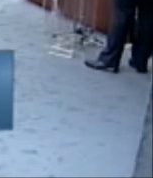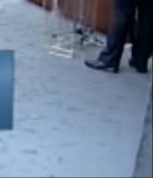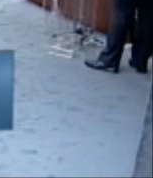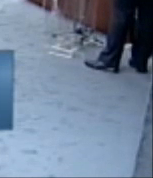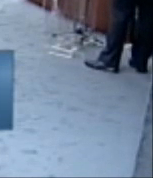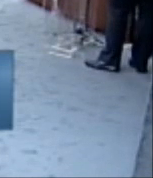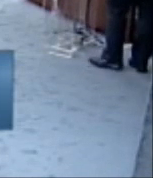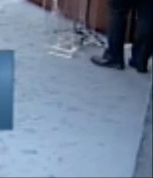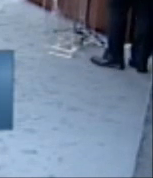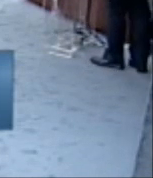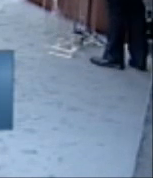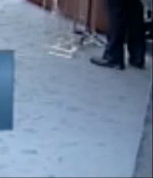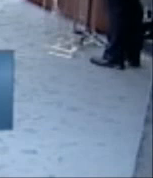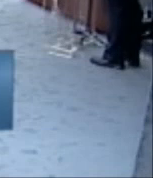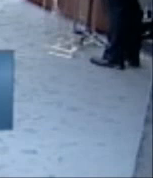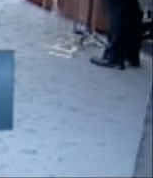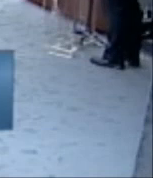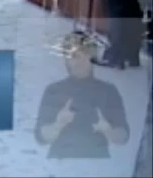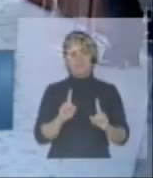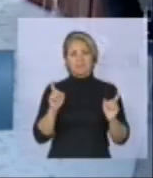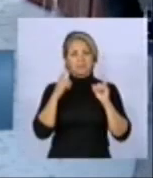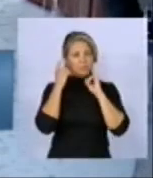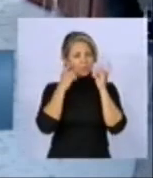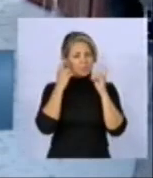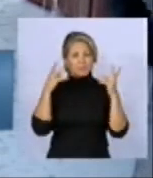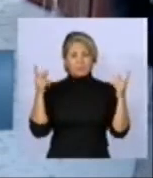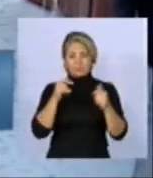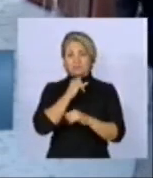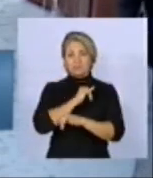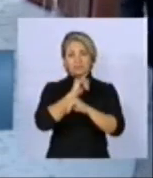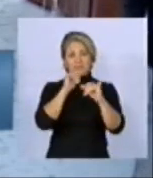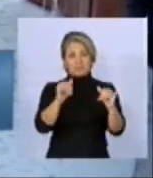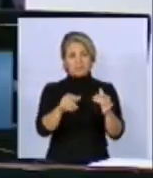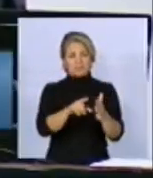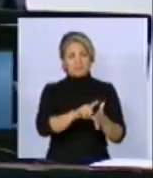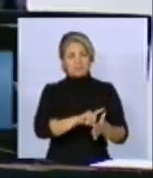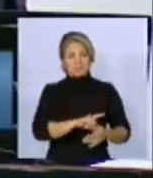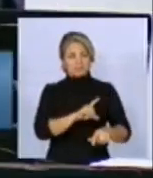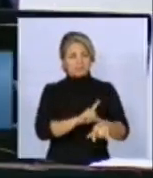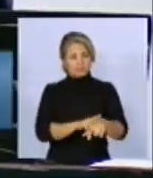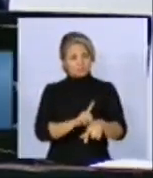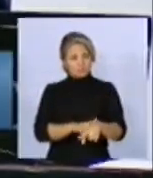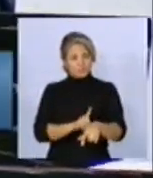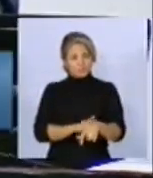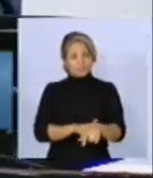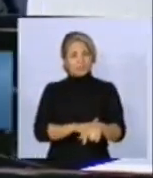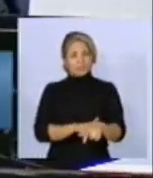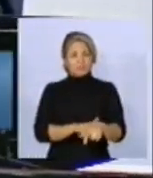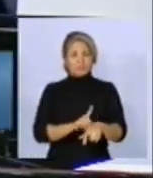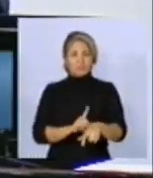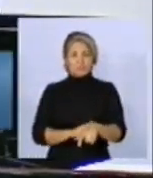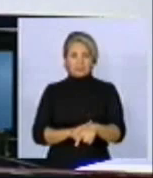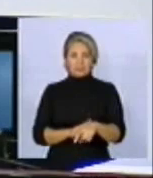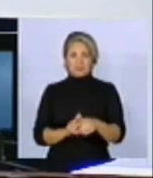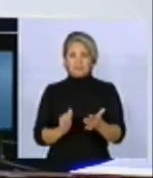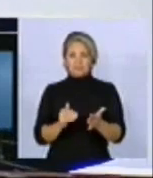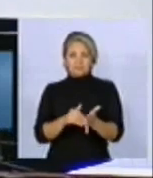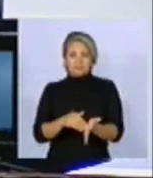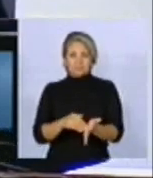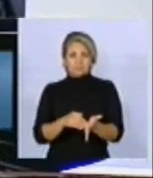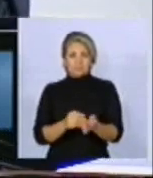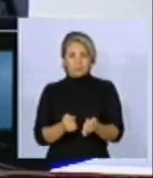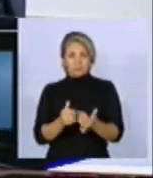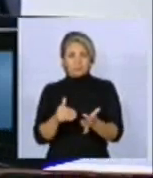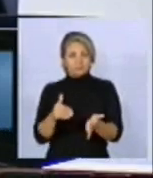os senhores não precisam se preocupar que todos serão avisados do do prazo quando estiver ao final da